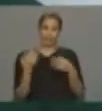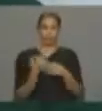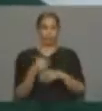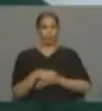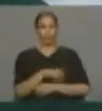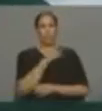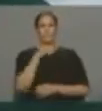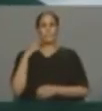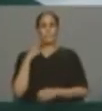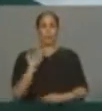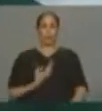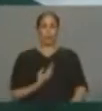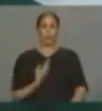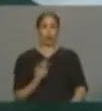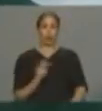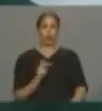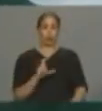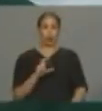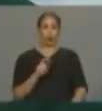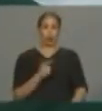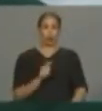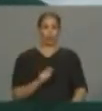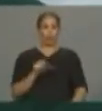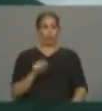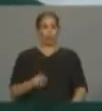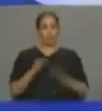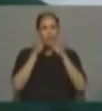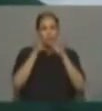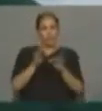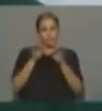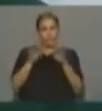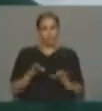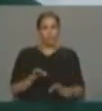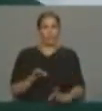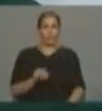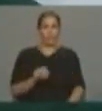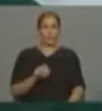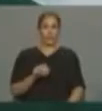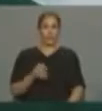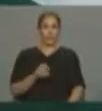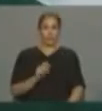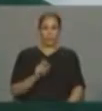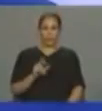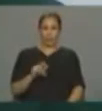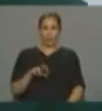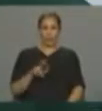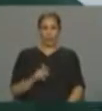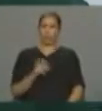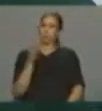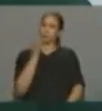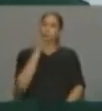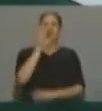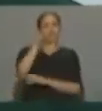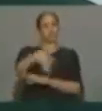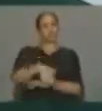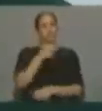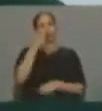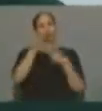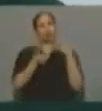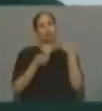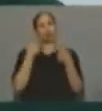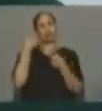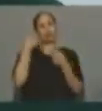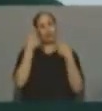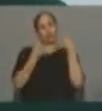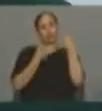é curador é a leonor almeida pereira para organizarmos um ciclo de conferências suas refletir sobre